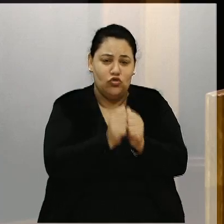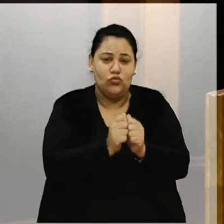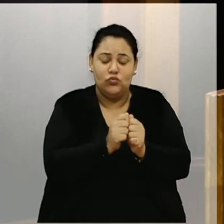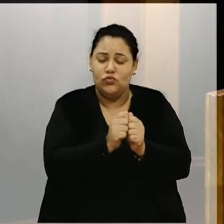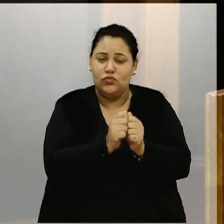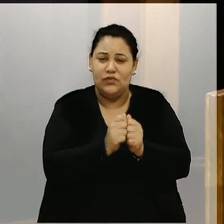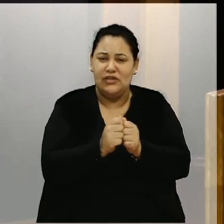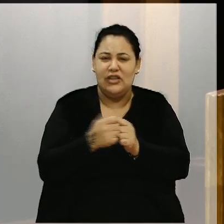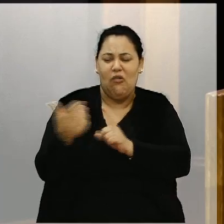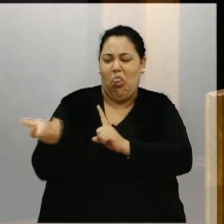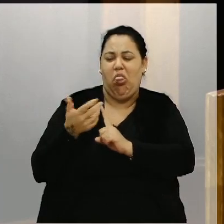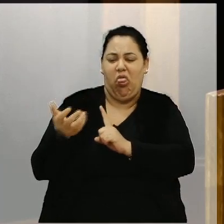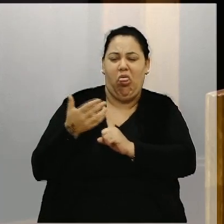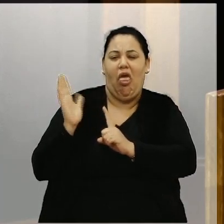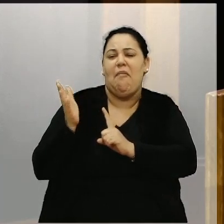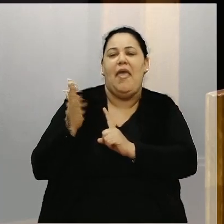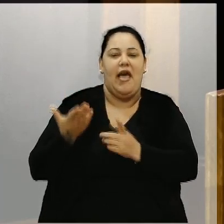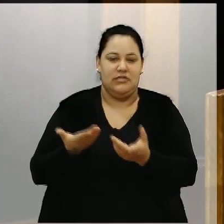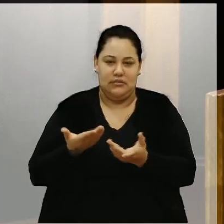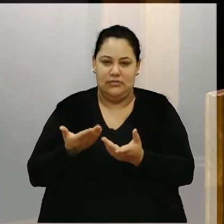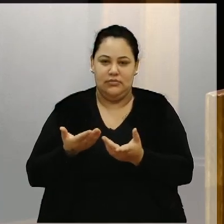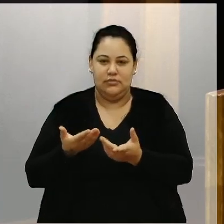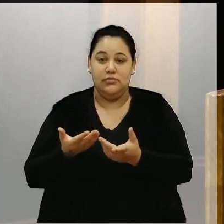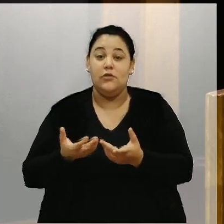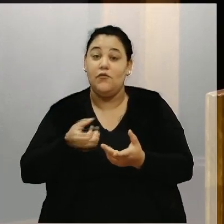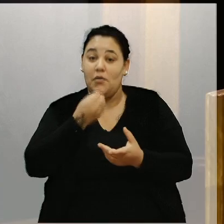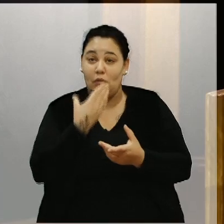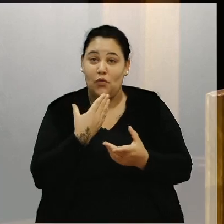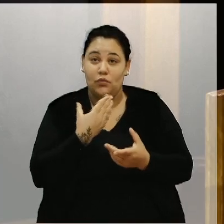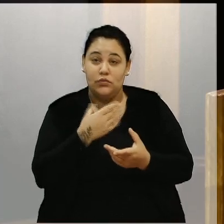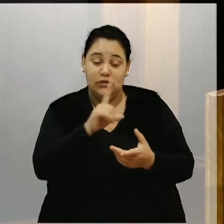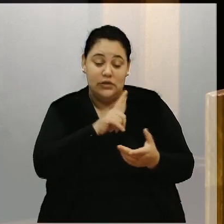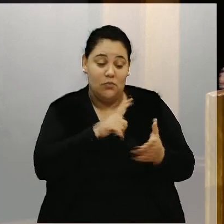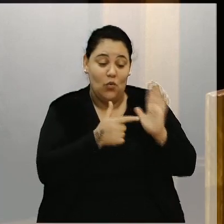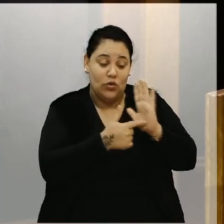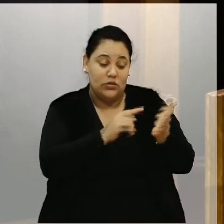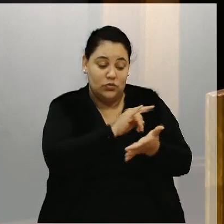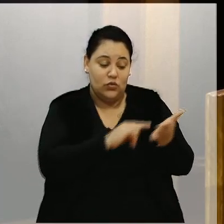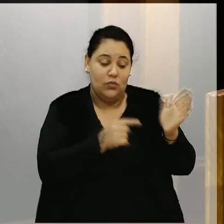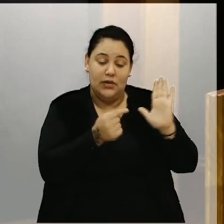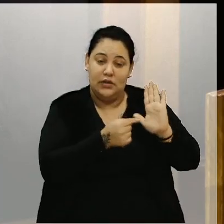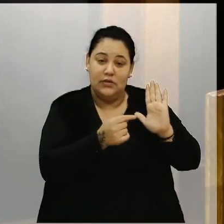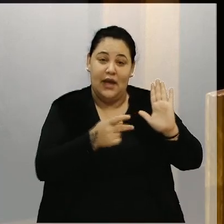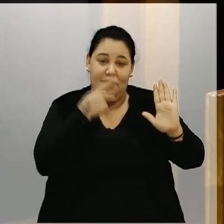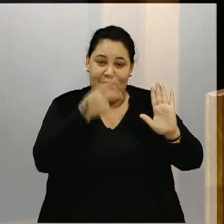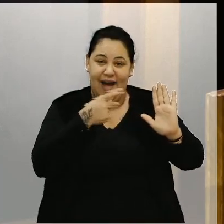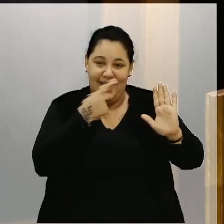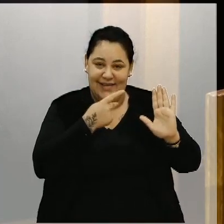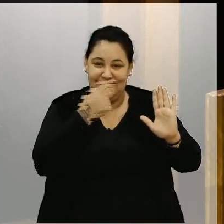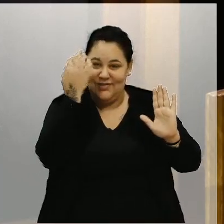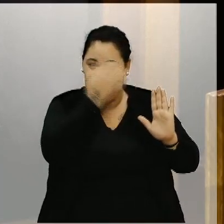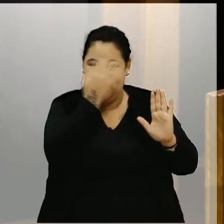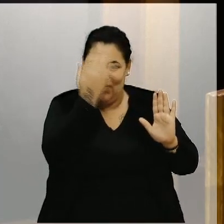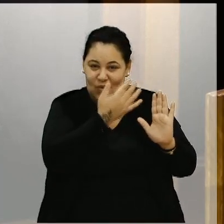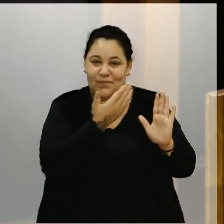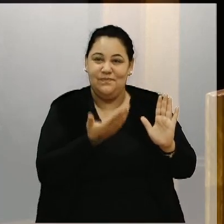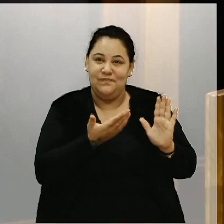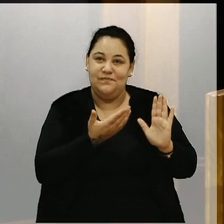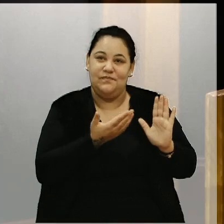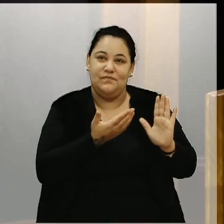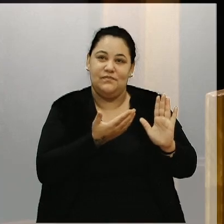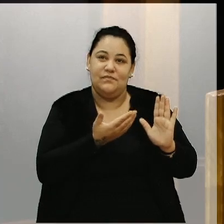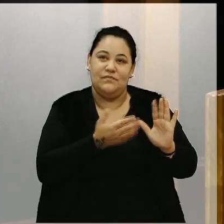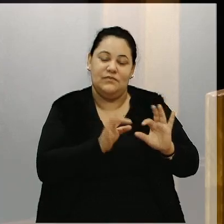ameaçados. E foi bom ter trazido os anais dessa casa, né? A transcrição da fala do nosso atual prefeito é